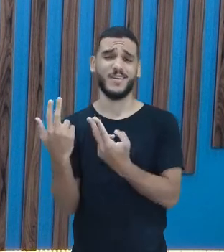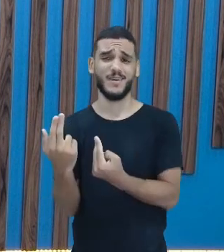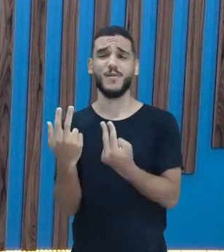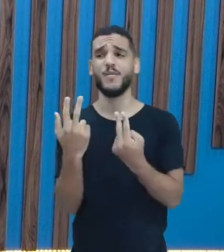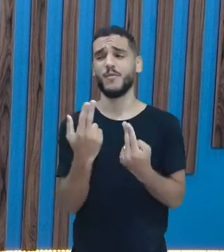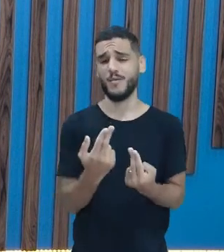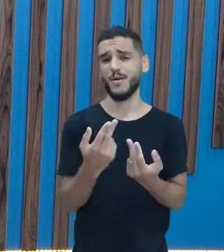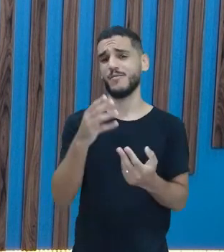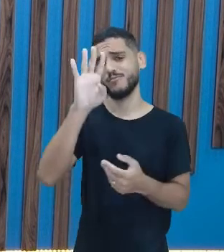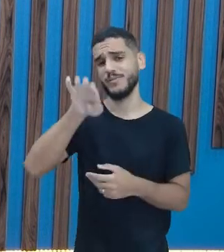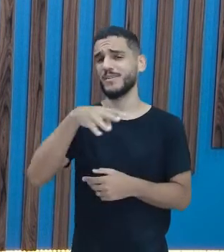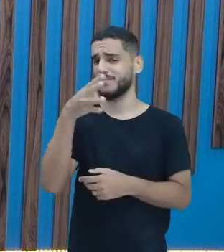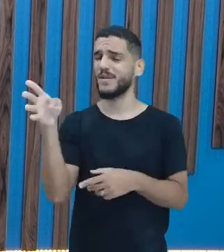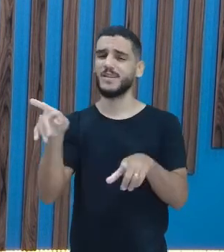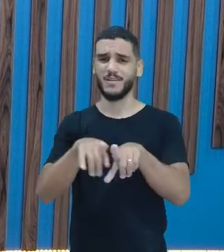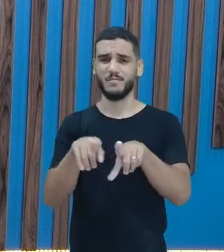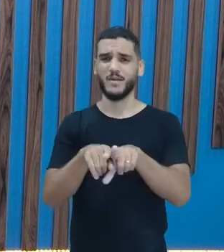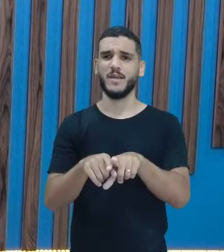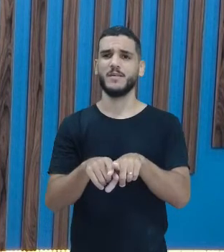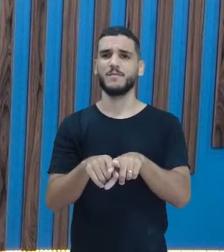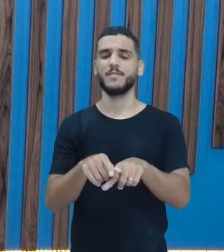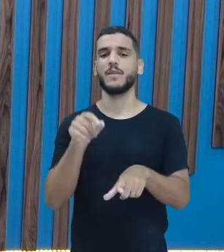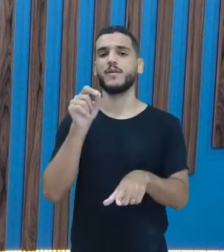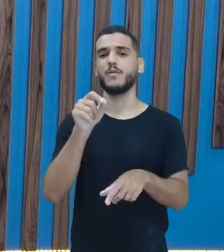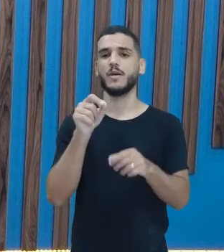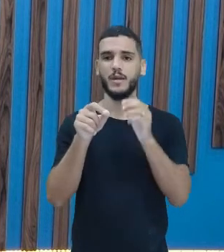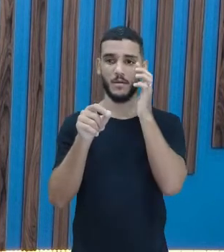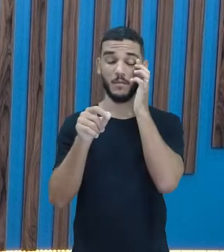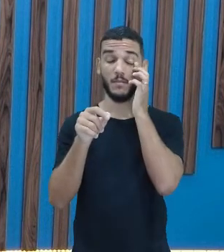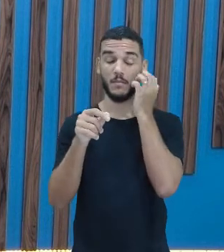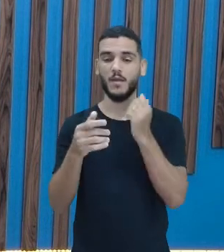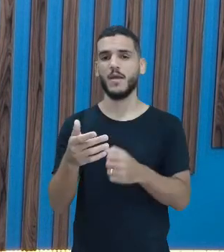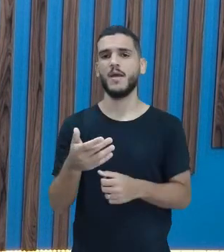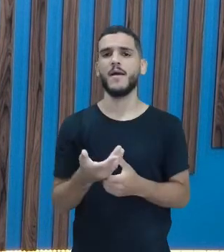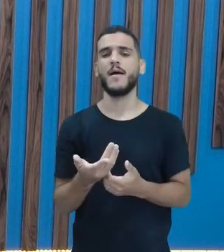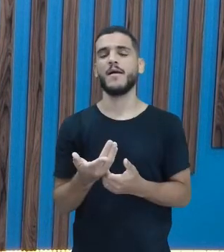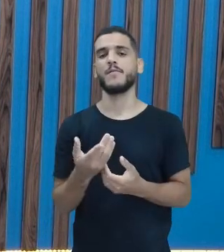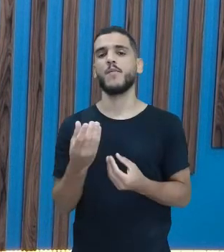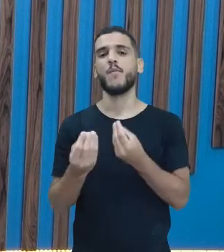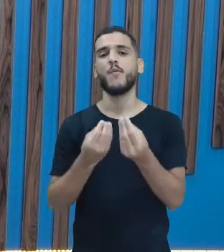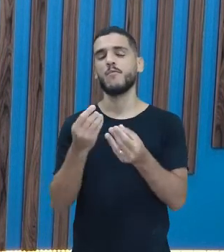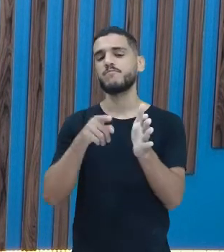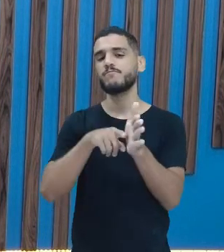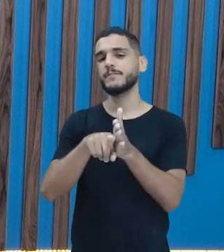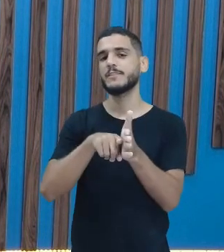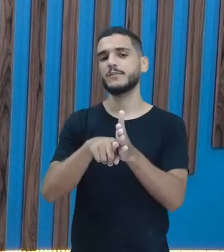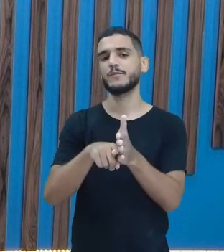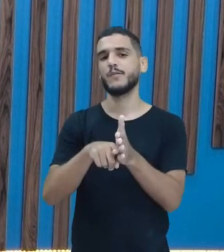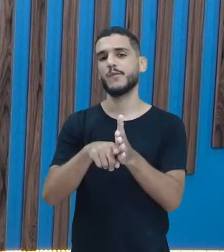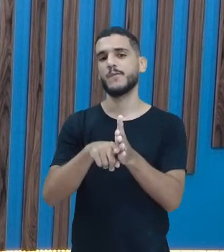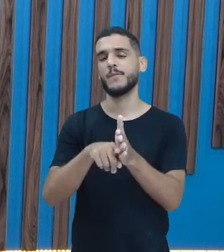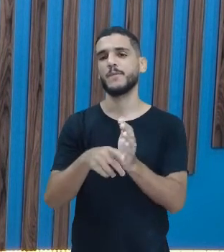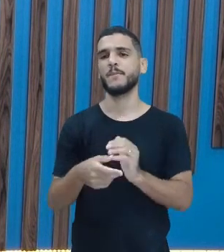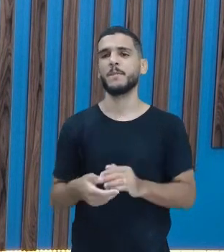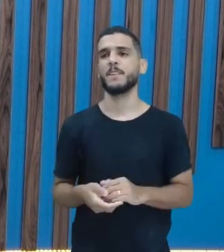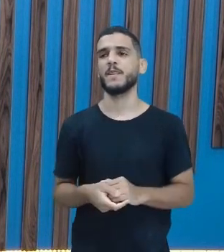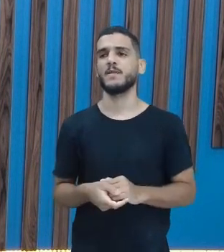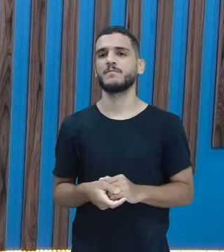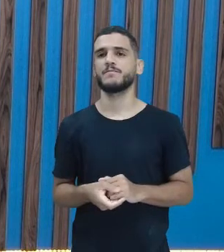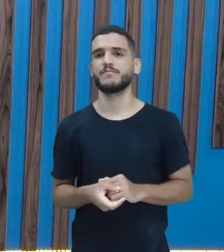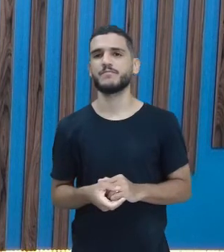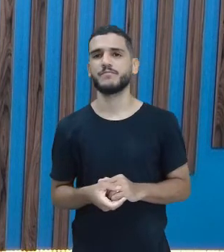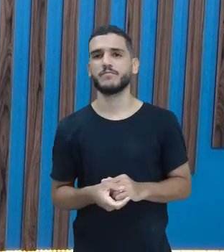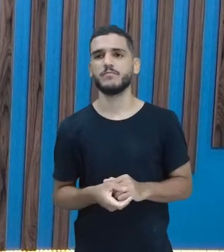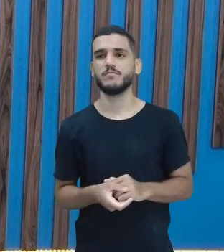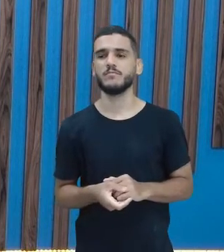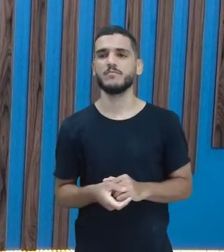para a tabela. E a fonte, que também tanto vai servir para o gráfico, como vai servir também para a tabela. Observem